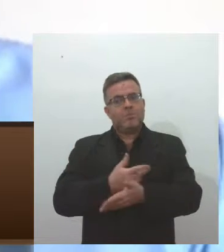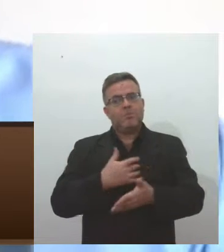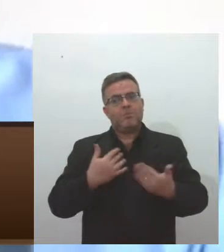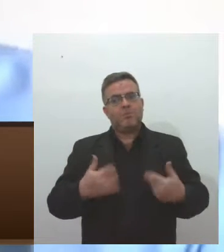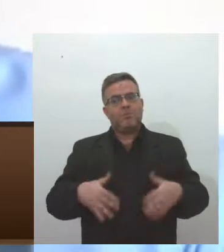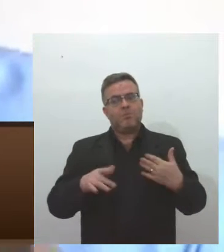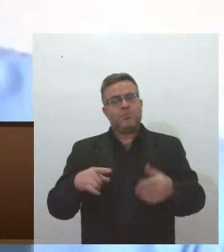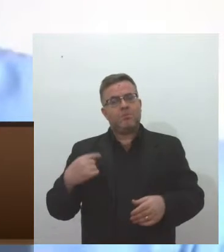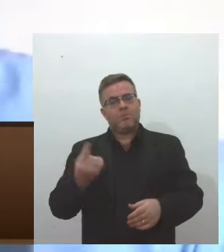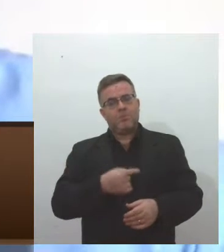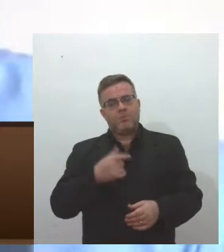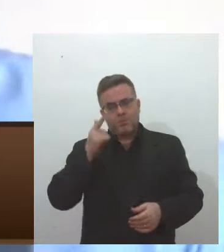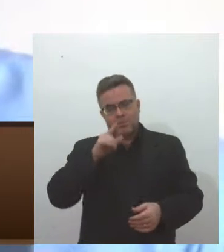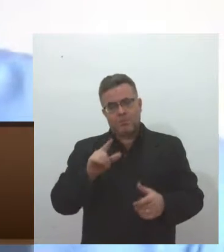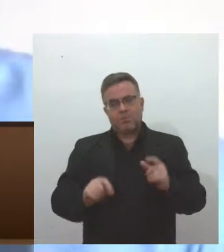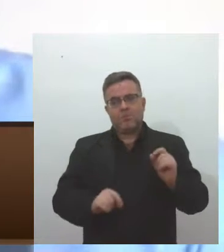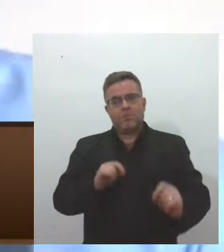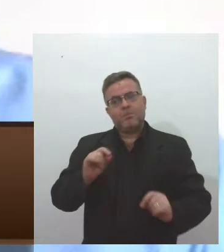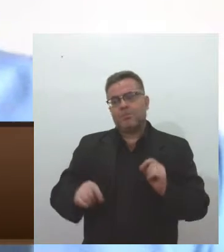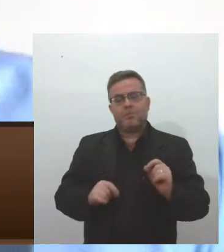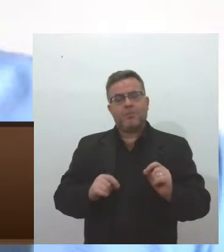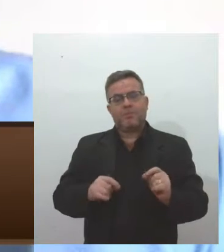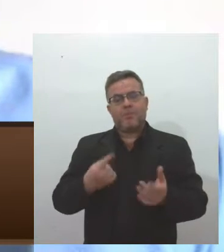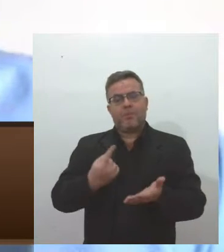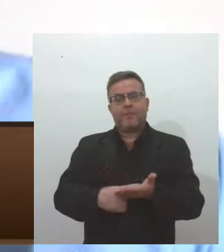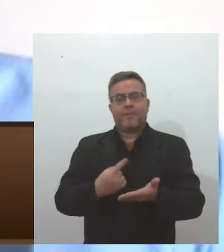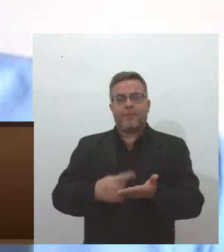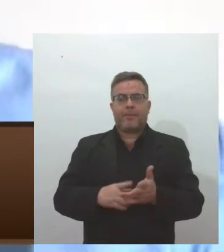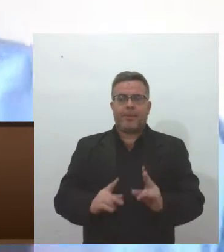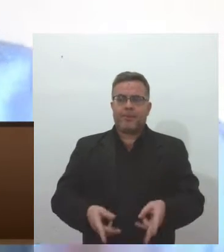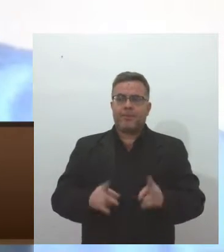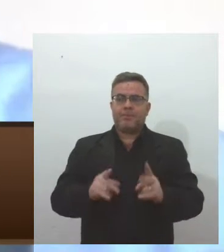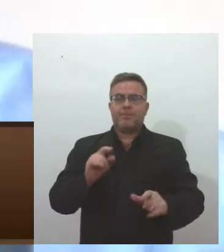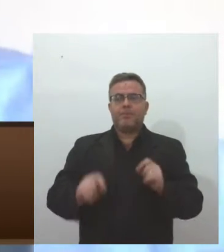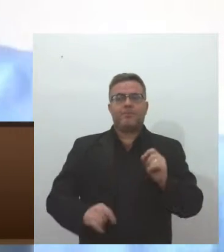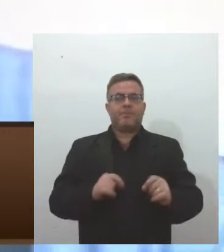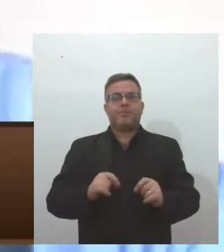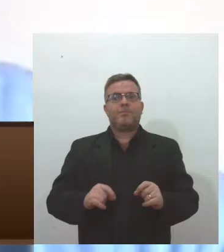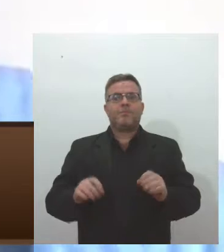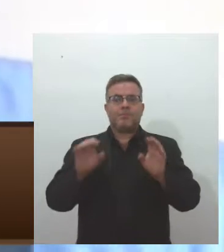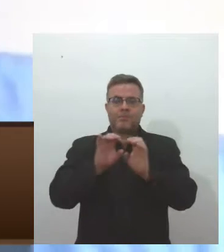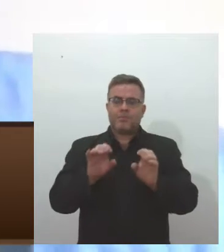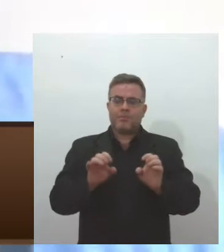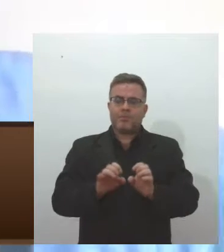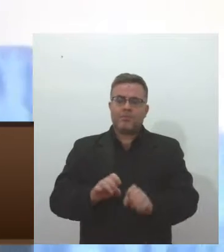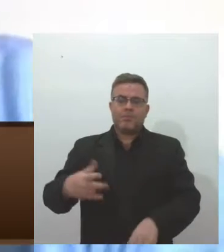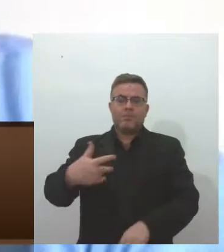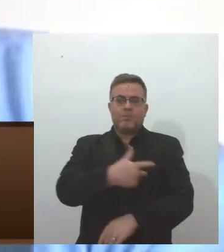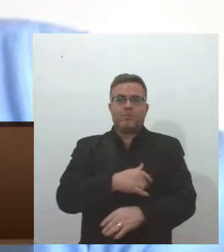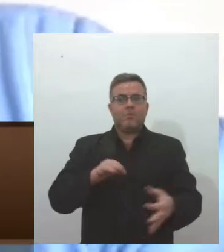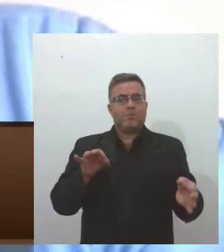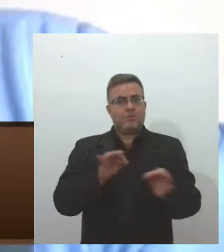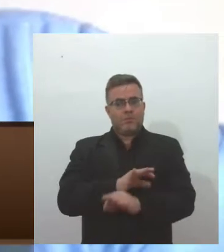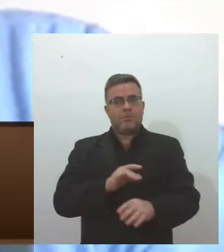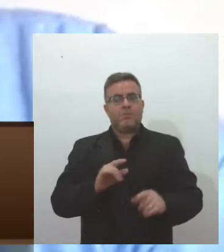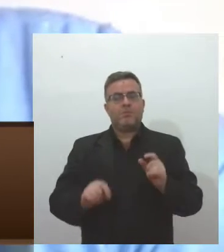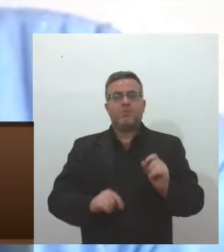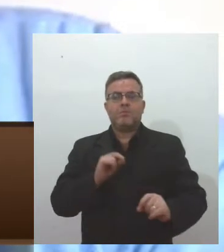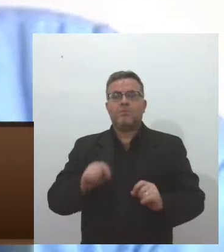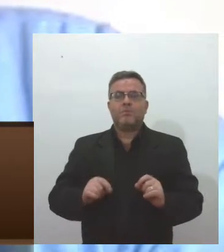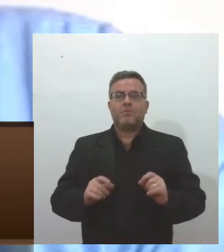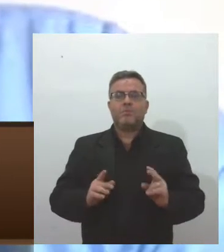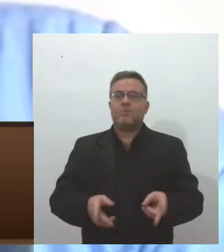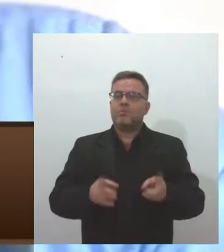conseguimos aí que o esquema de vacinação, né, ele